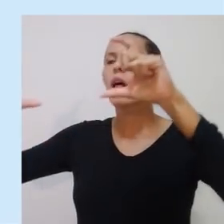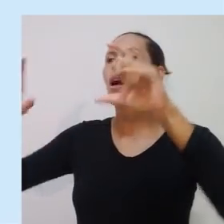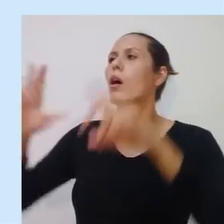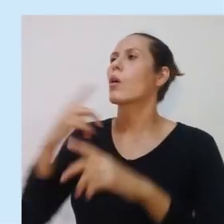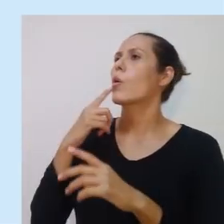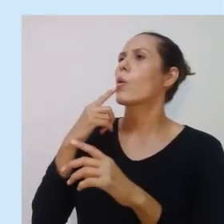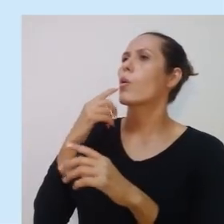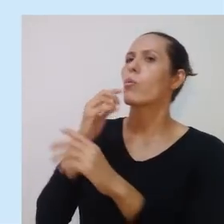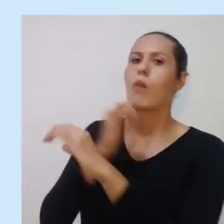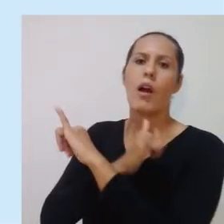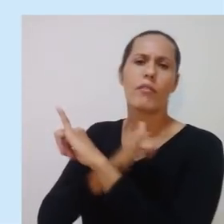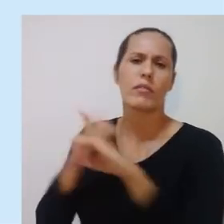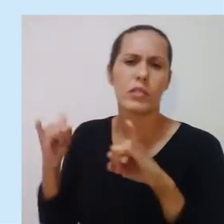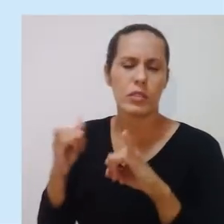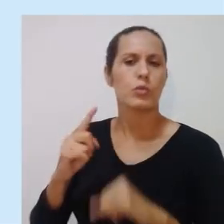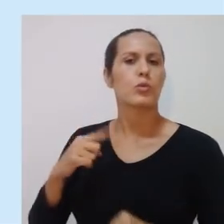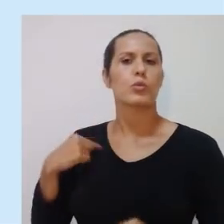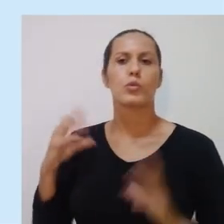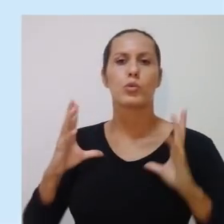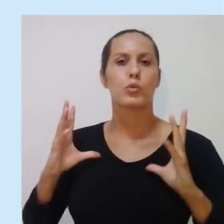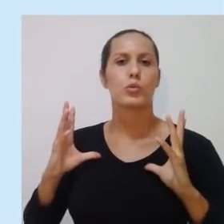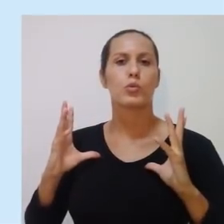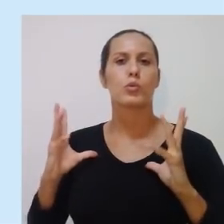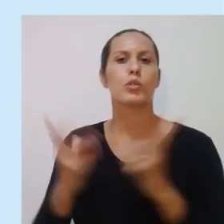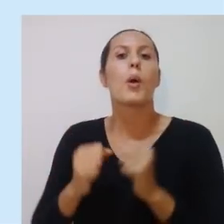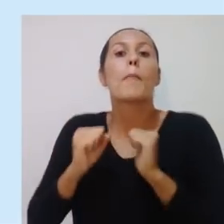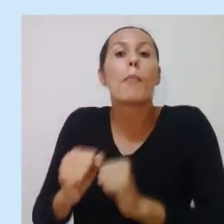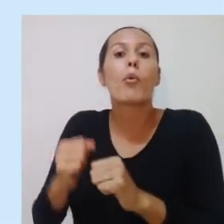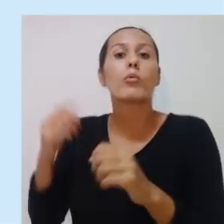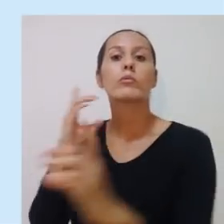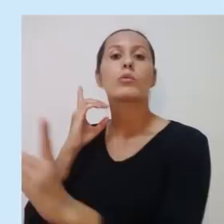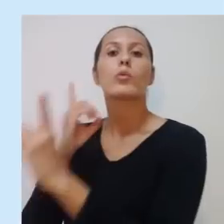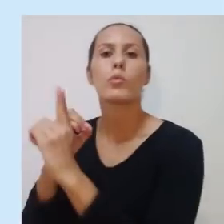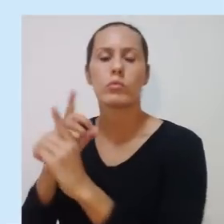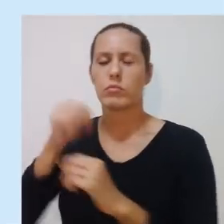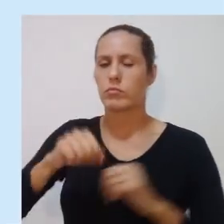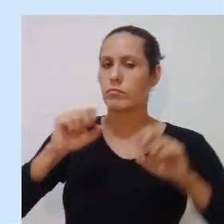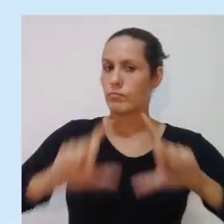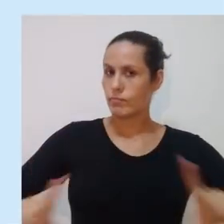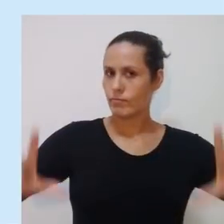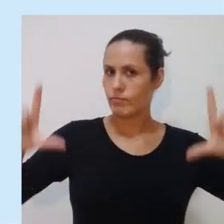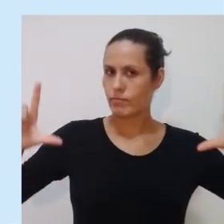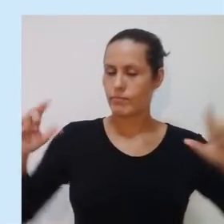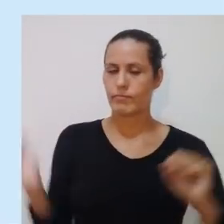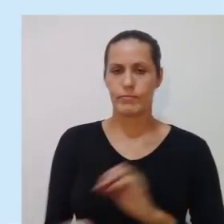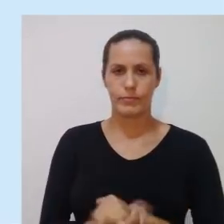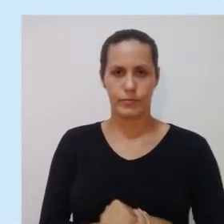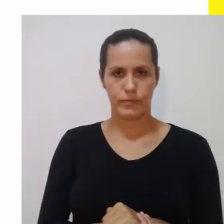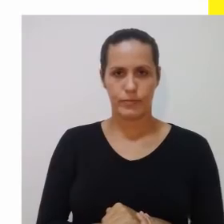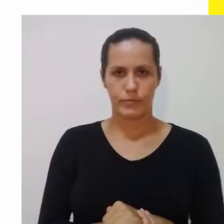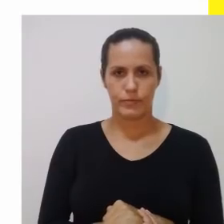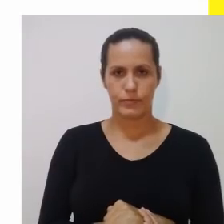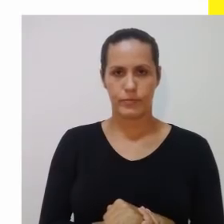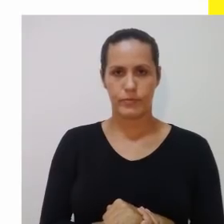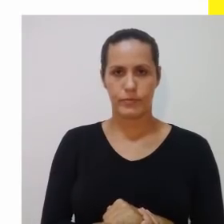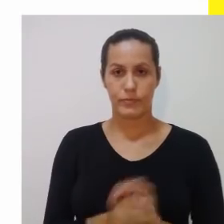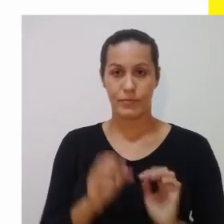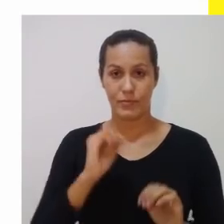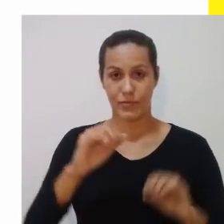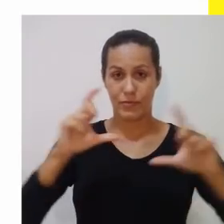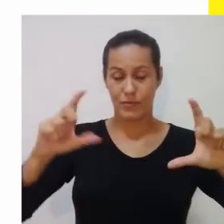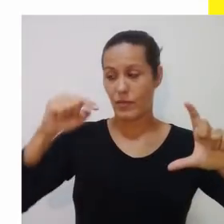um determinado aviso que todos nós podemos encontrar. Acompanhe aí na tela o que eu trago para